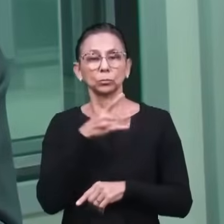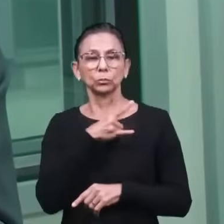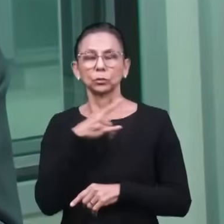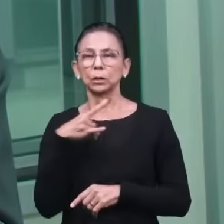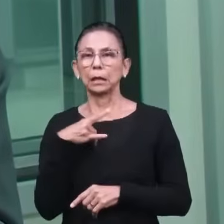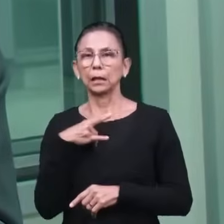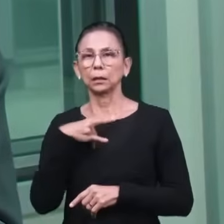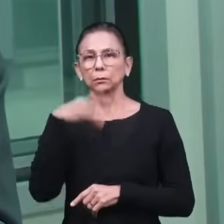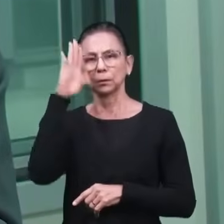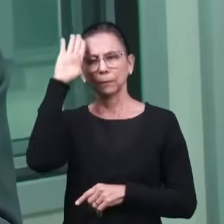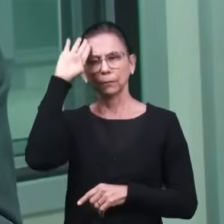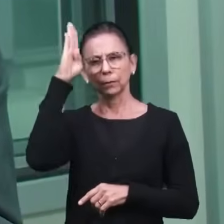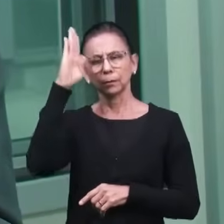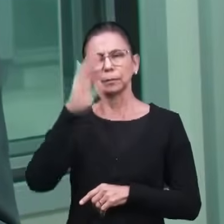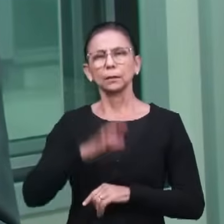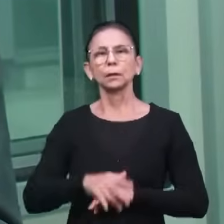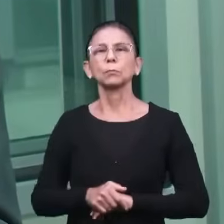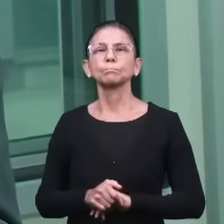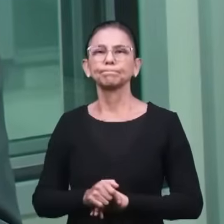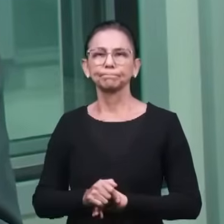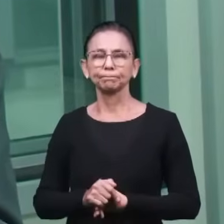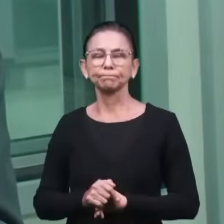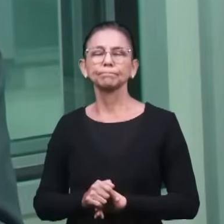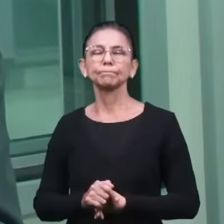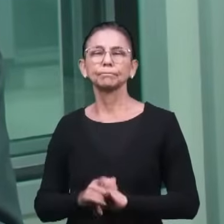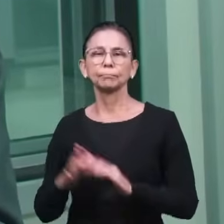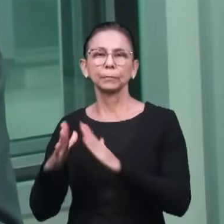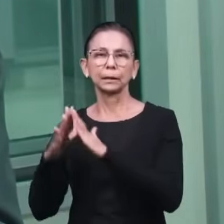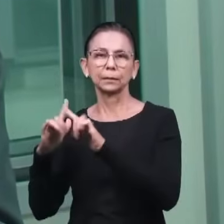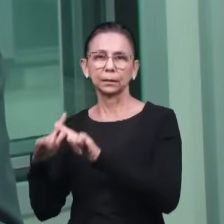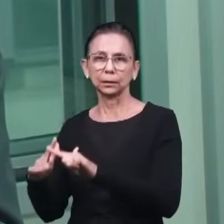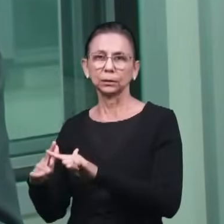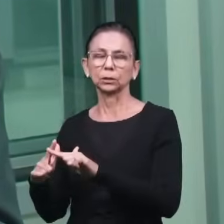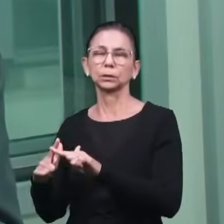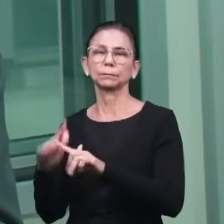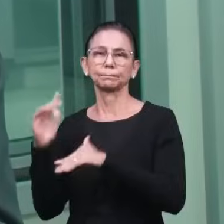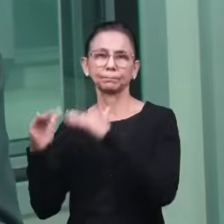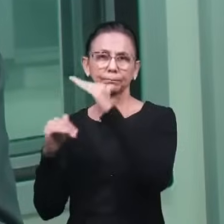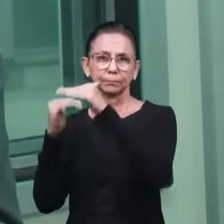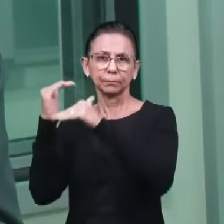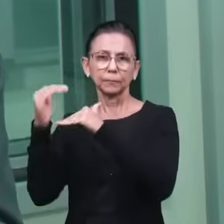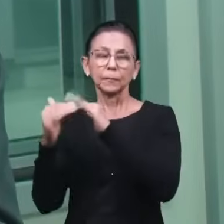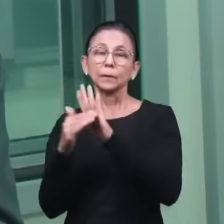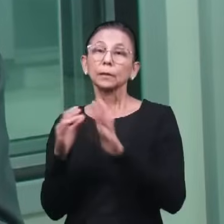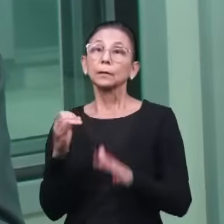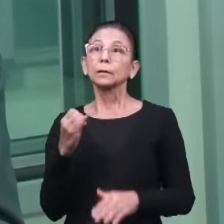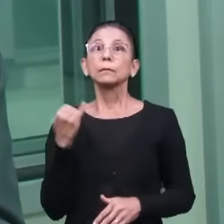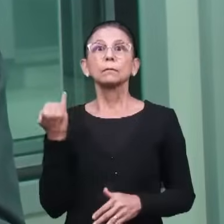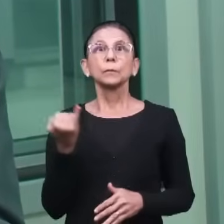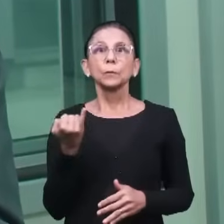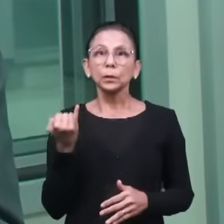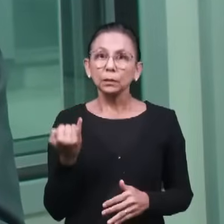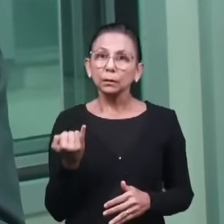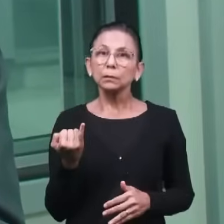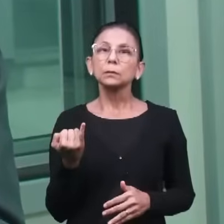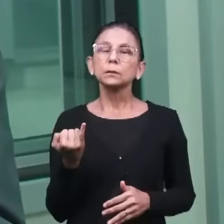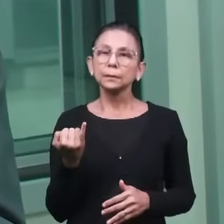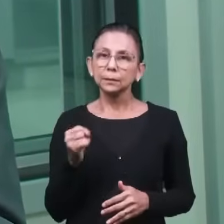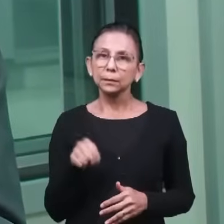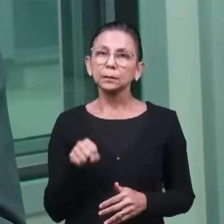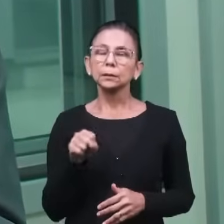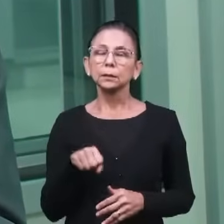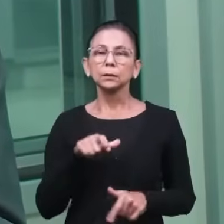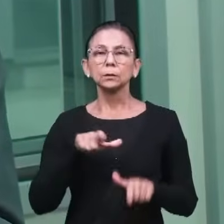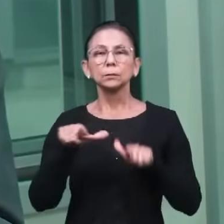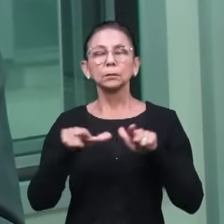no funcionamento da igreja. Daí a gente já tem uma ideia de como é importante o trabalho das senhoras, né? É